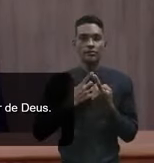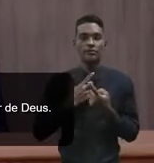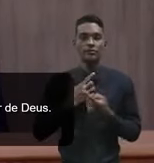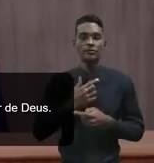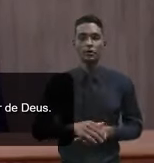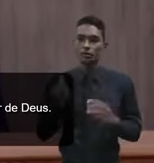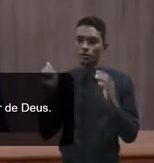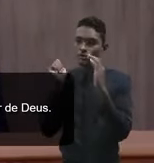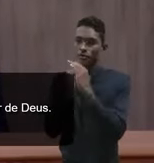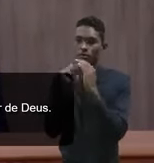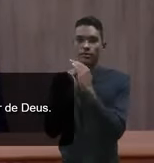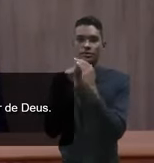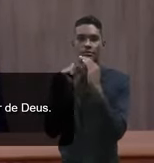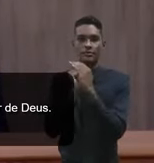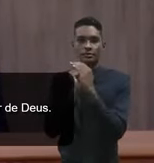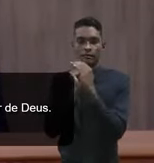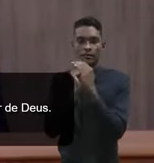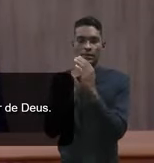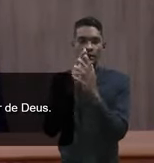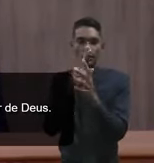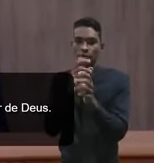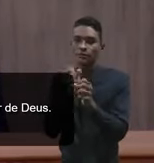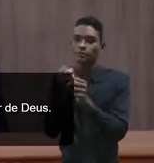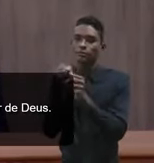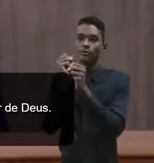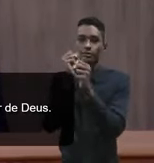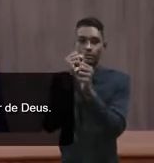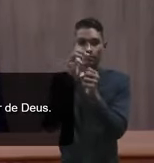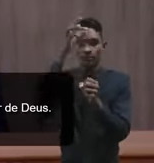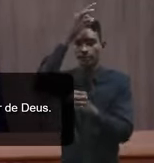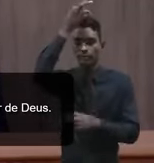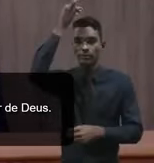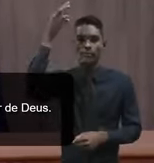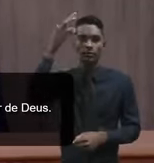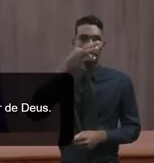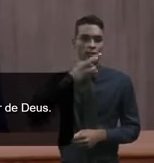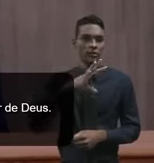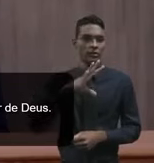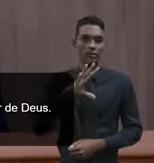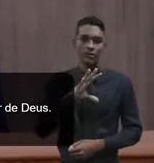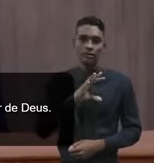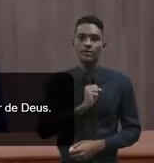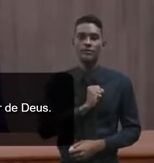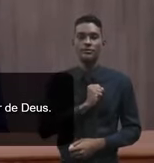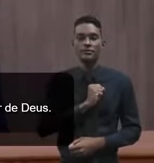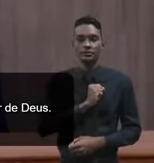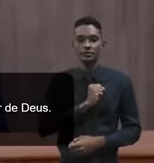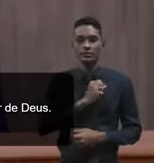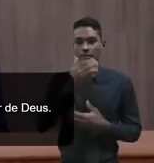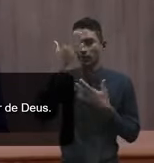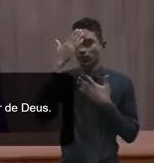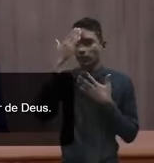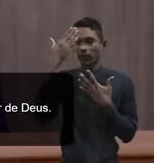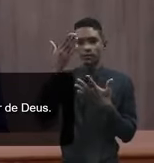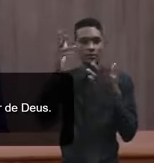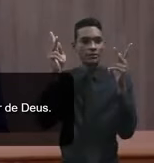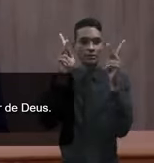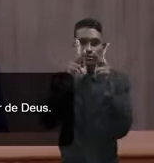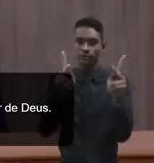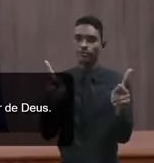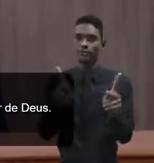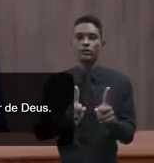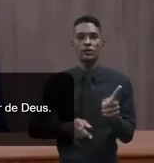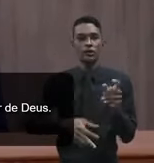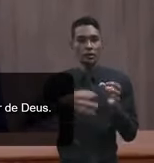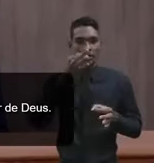de oração, de poder, de verdade, de amor, de graça, de paz, de